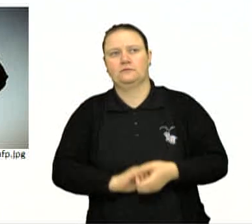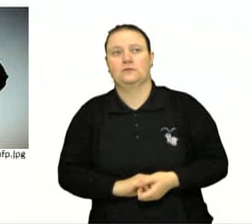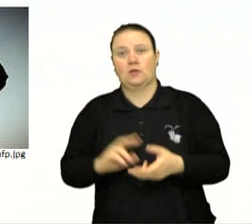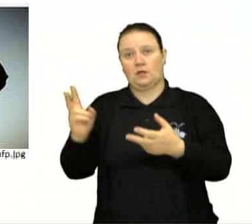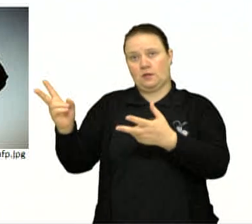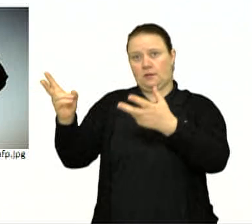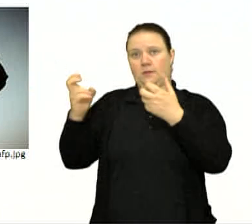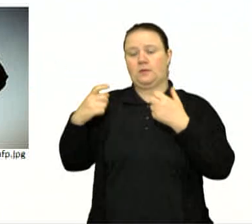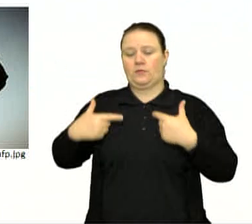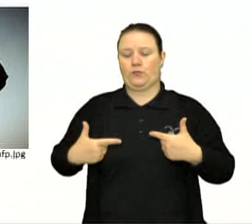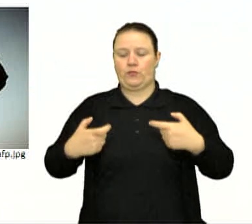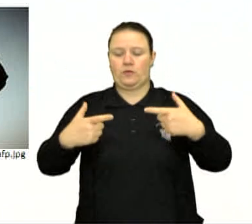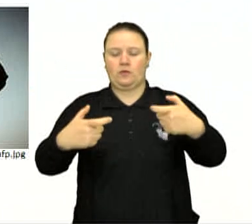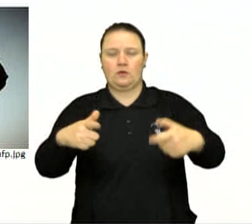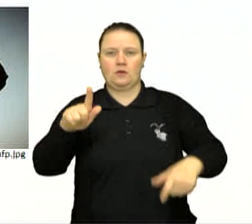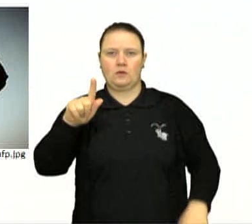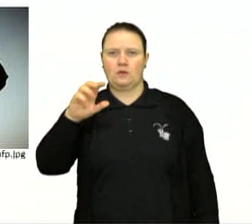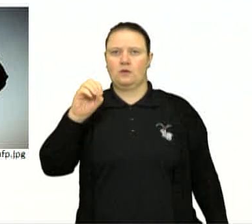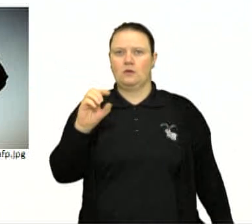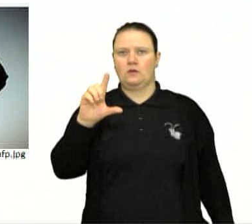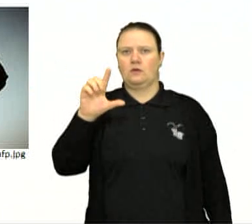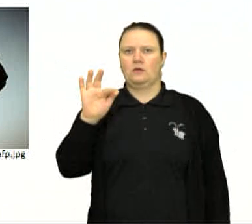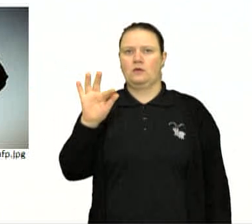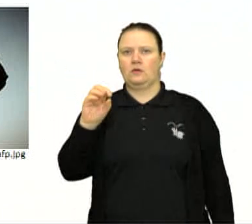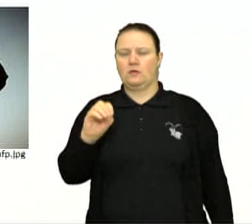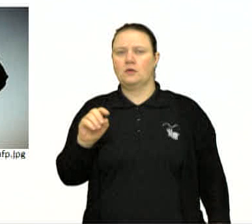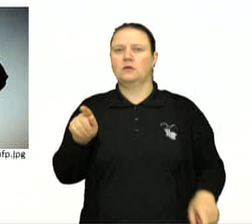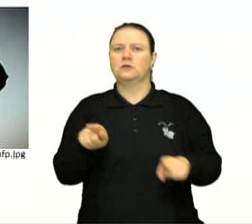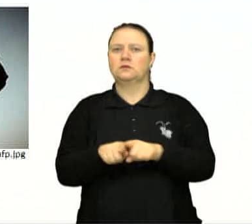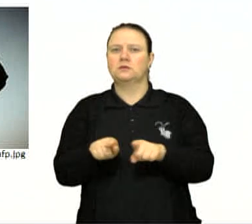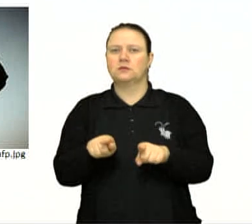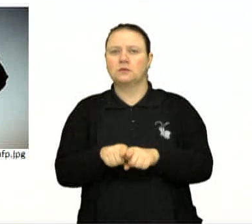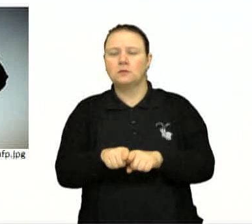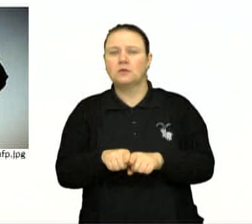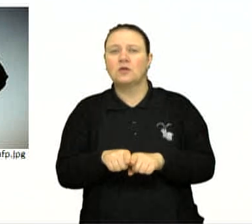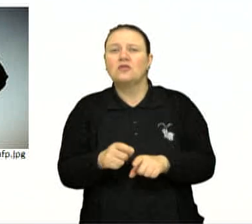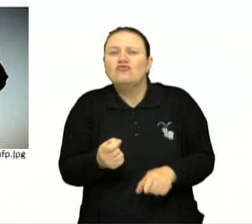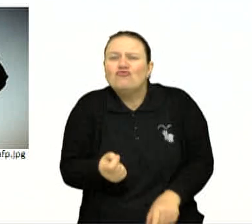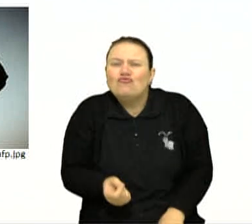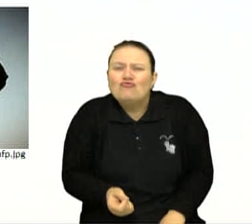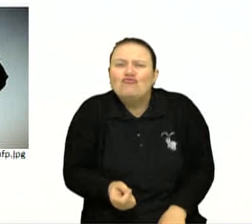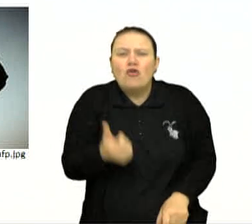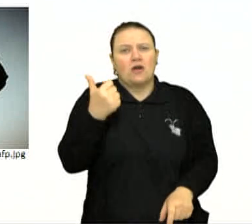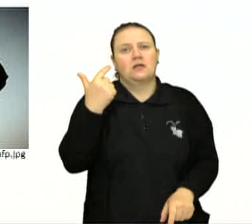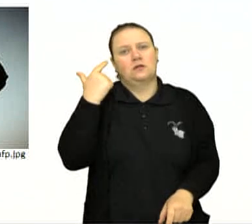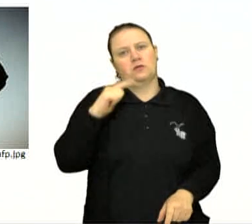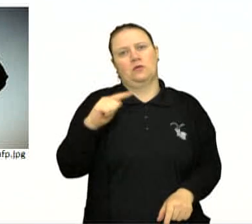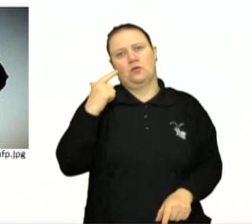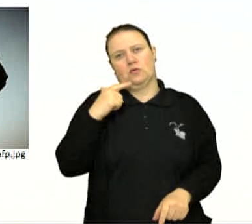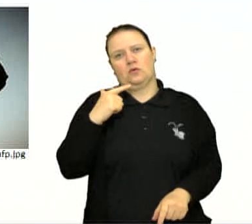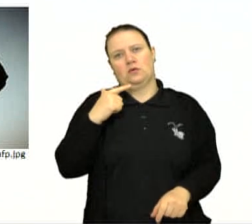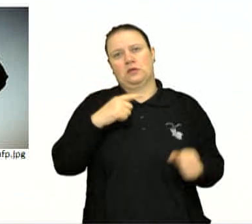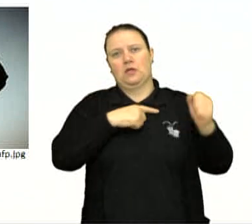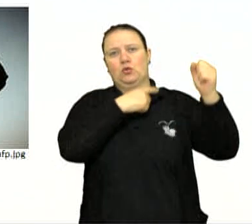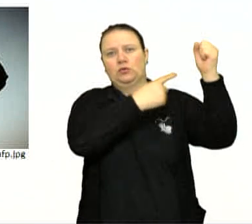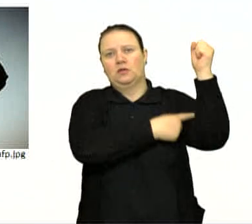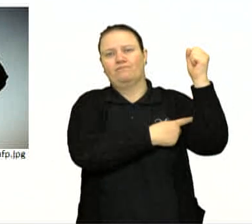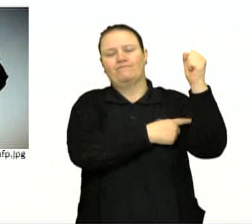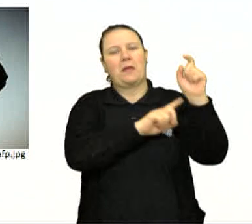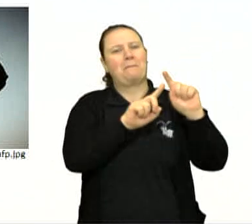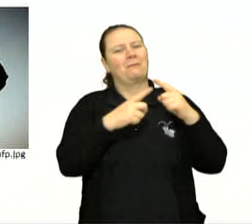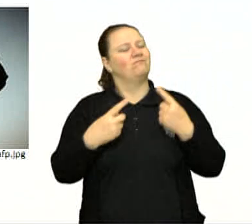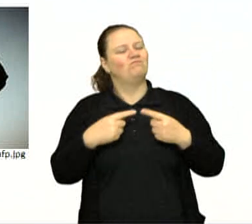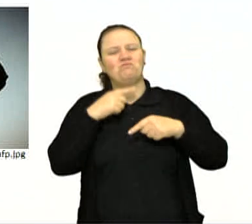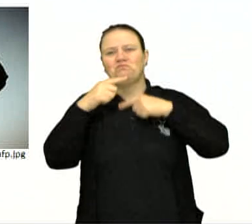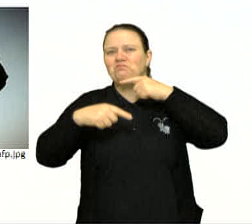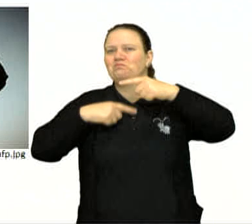do Golfo, onde literalmente o Kurdistão quase conseguiu uma certa autonomia. Ele vai ser deflagrado como